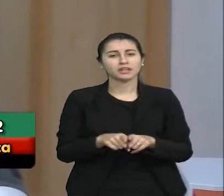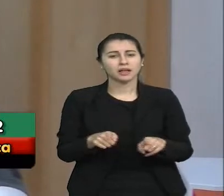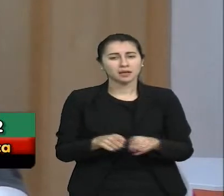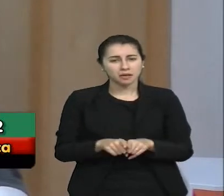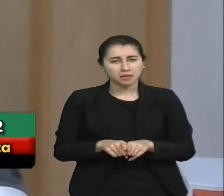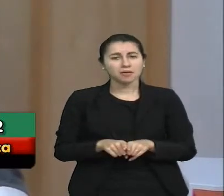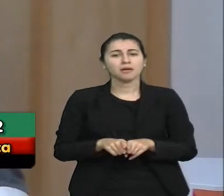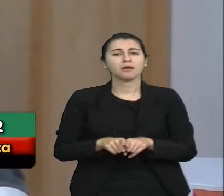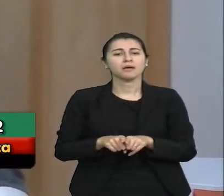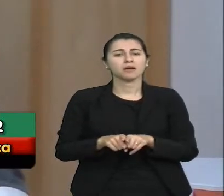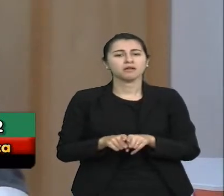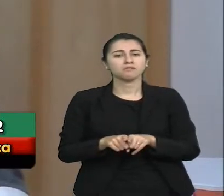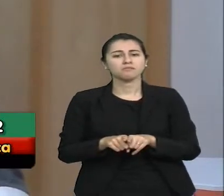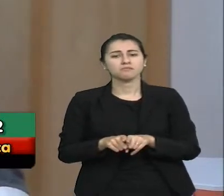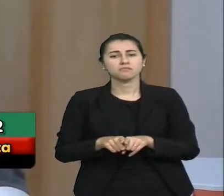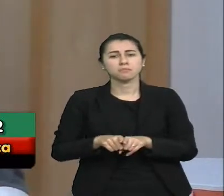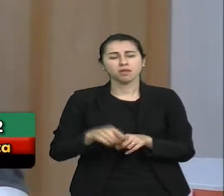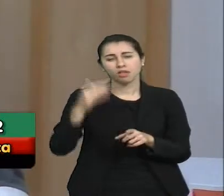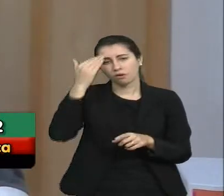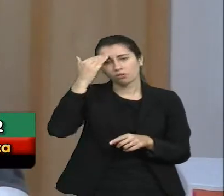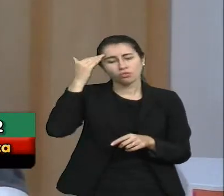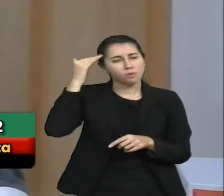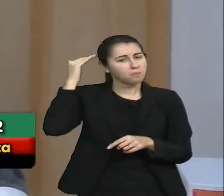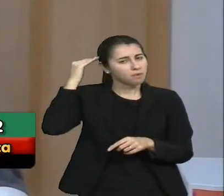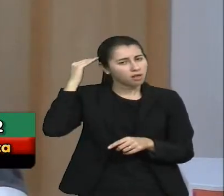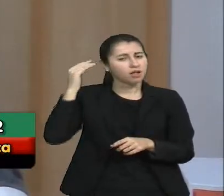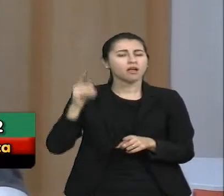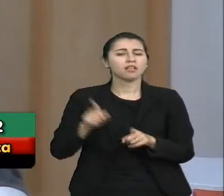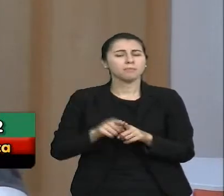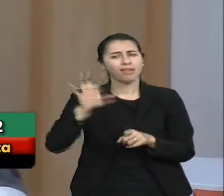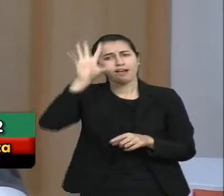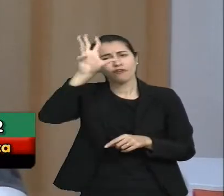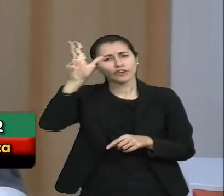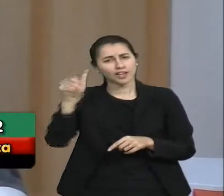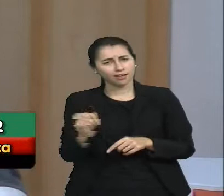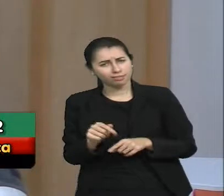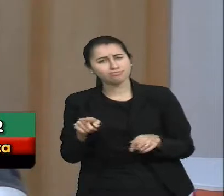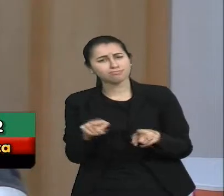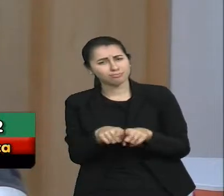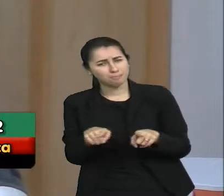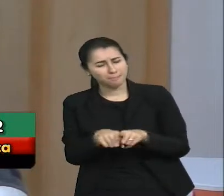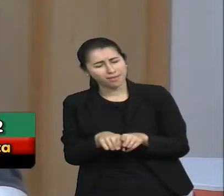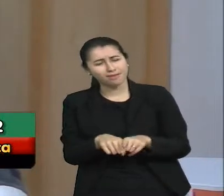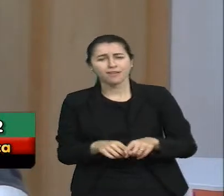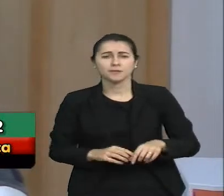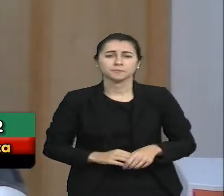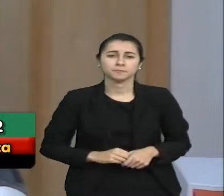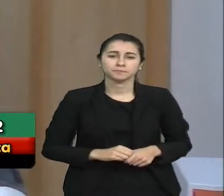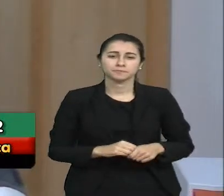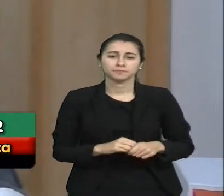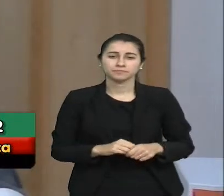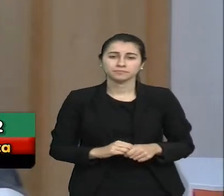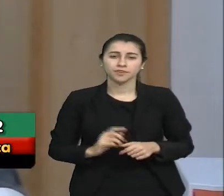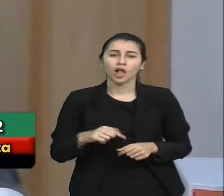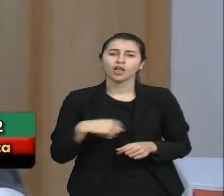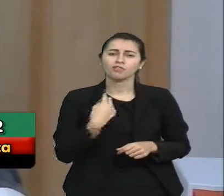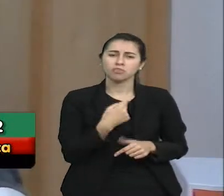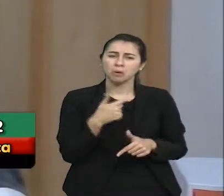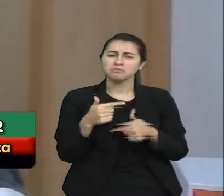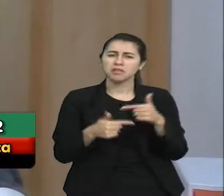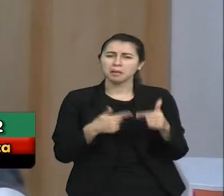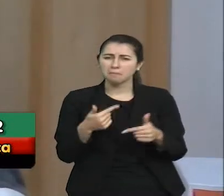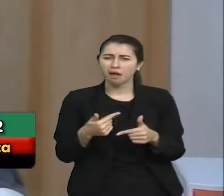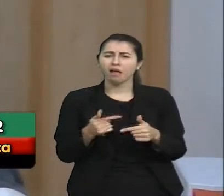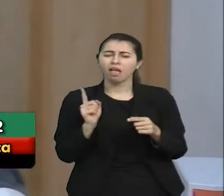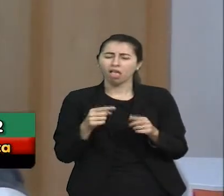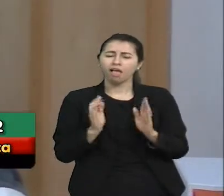das tradições africanas. E a gente trabalha com muita reza, muita